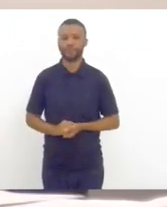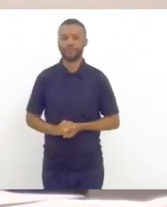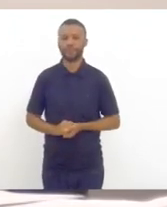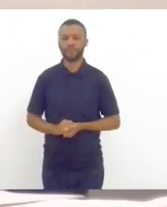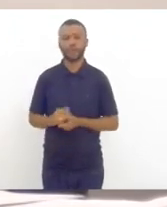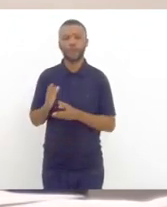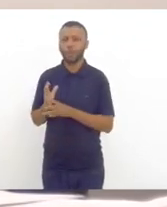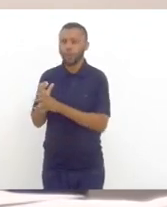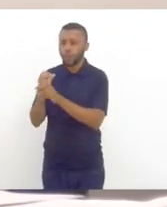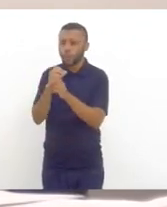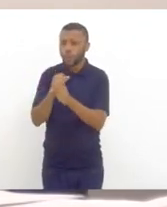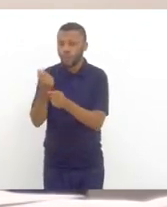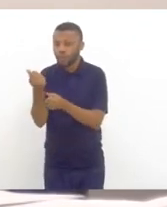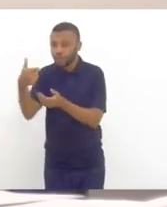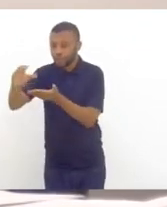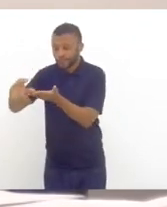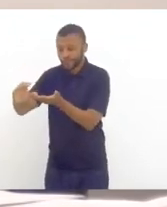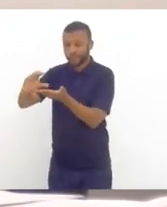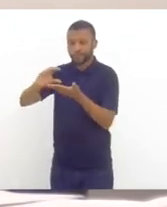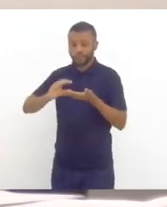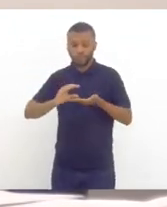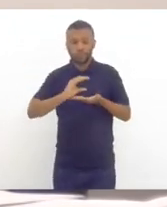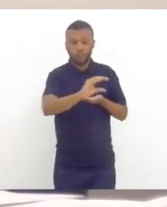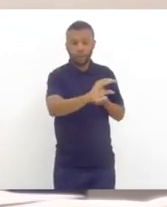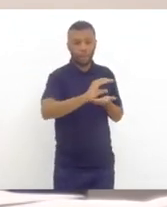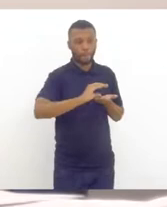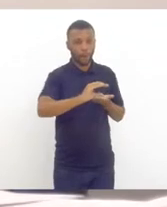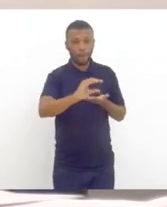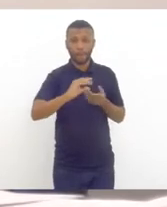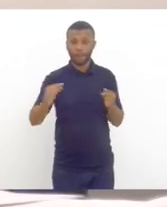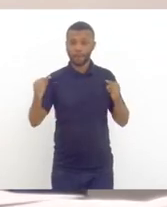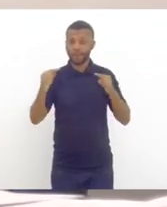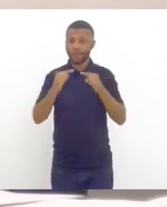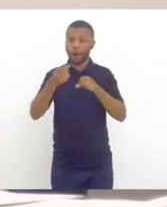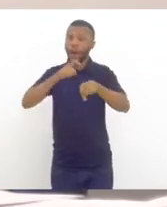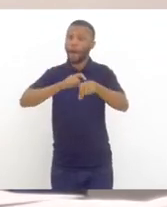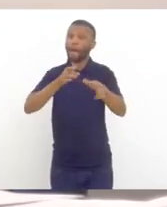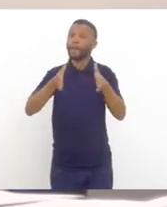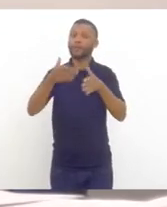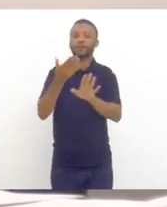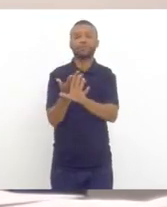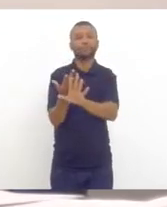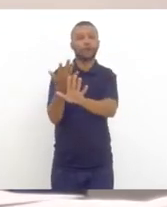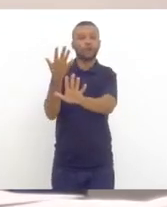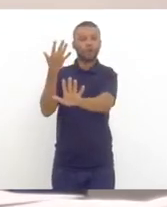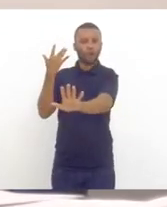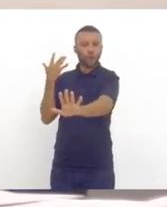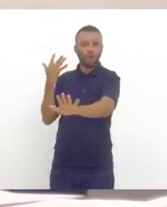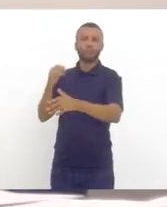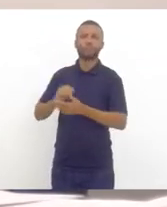créditos pertinentes aos períodos passados,